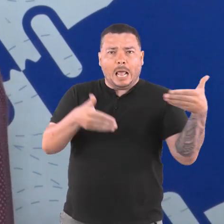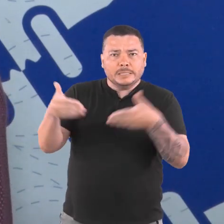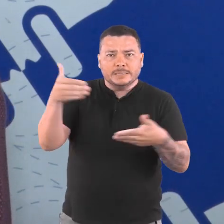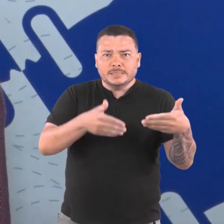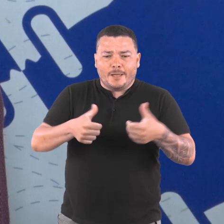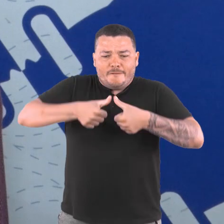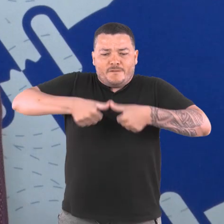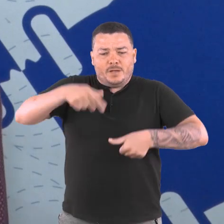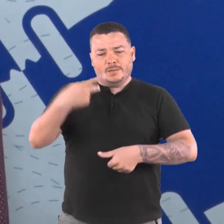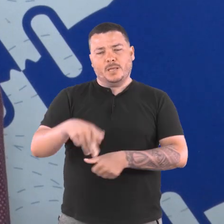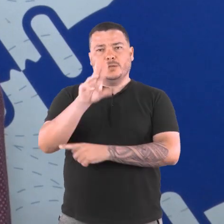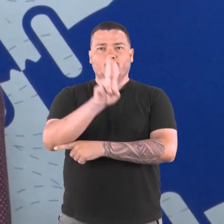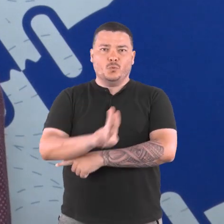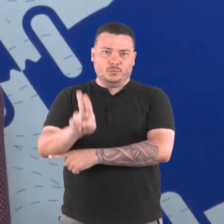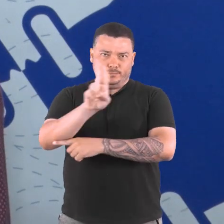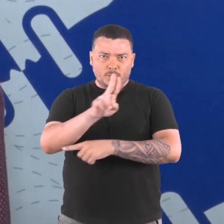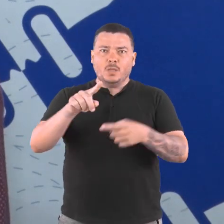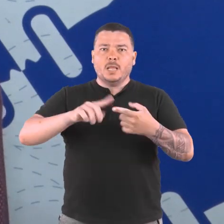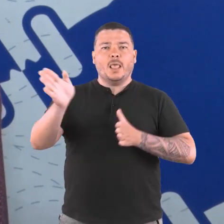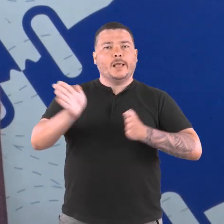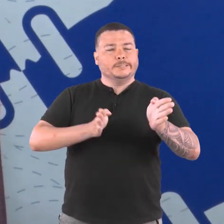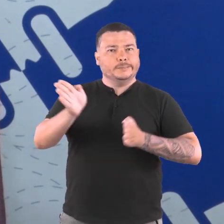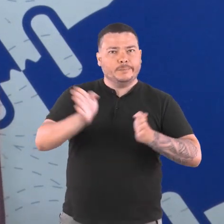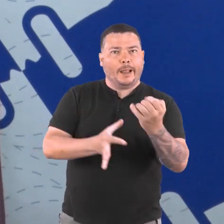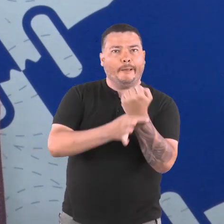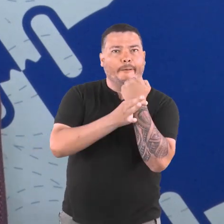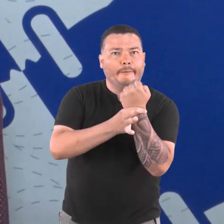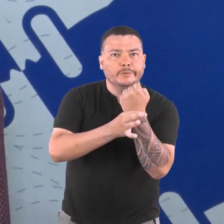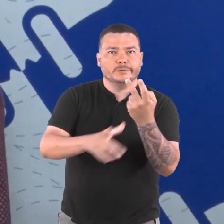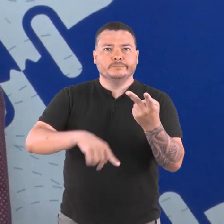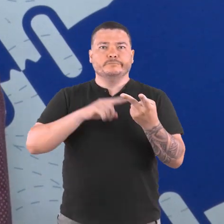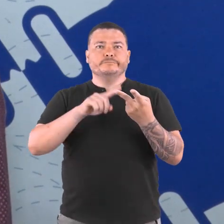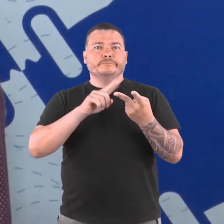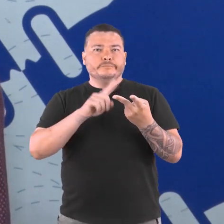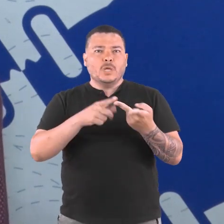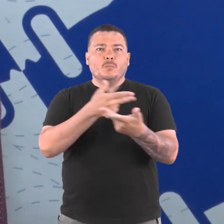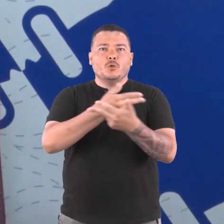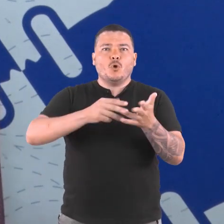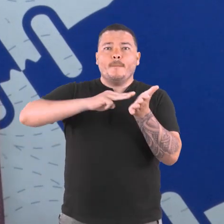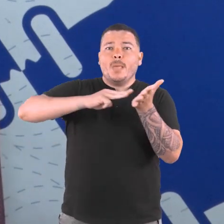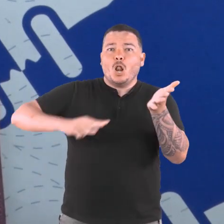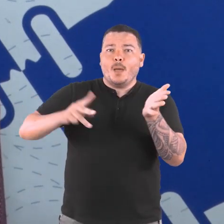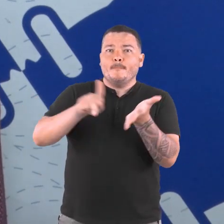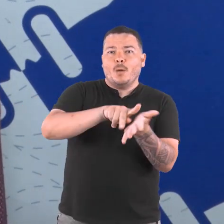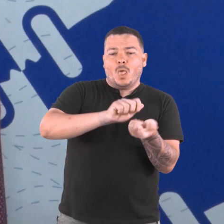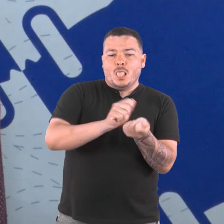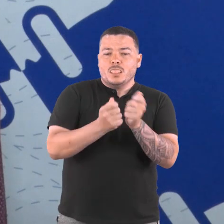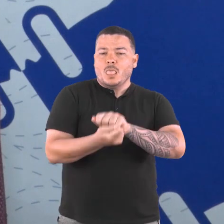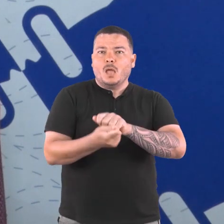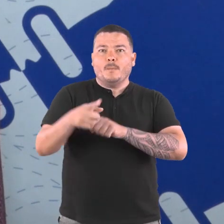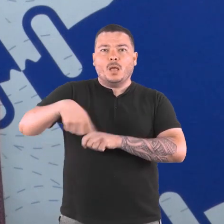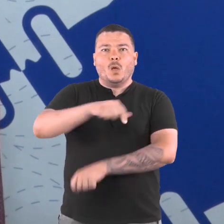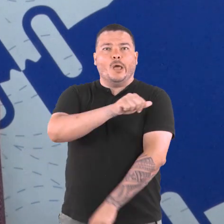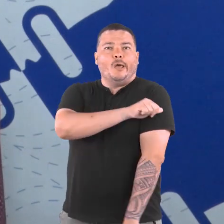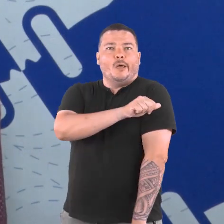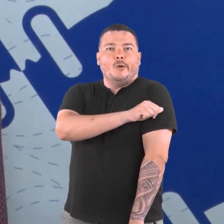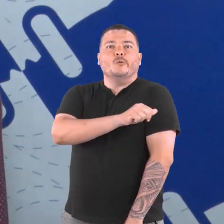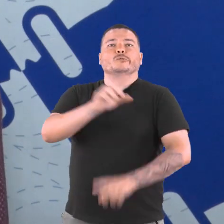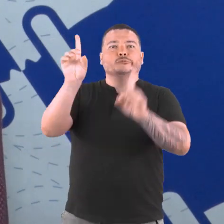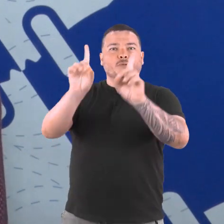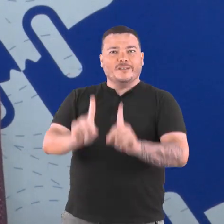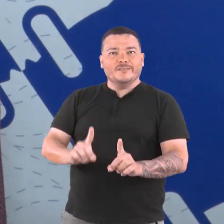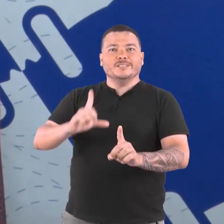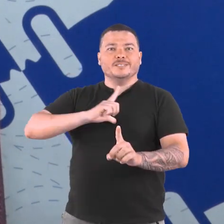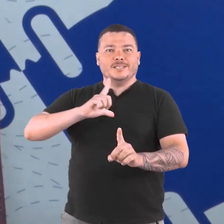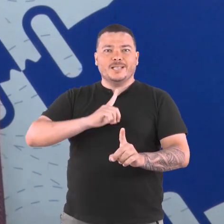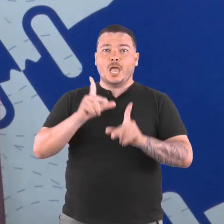adequadas de permanência na instituição, com acessibilidade, com meios pedagógicos, para que os alunos